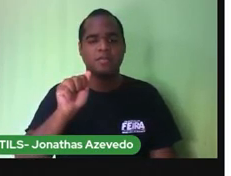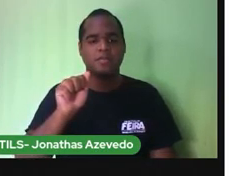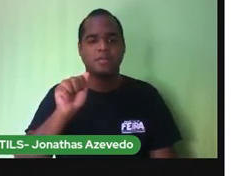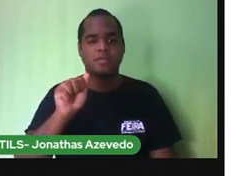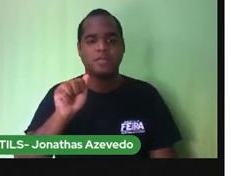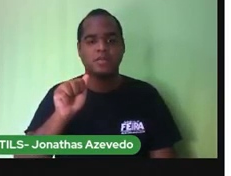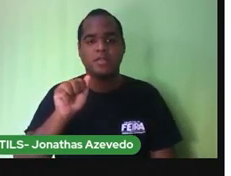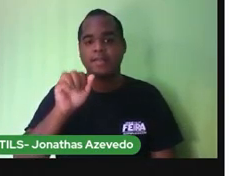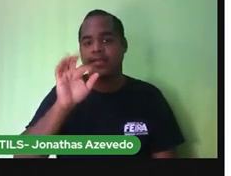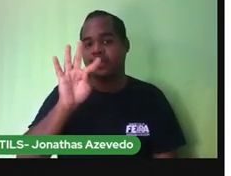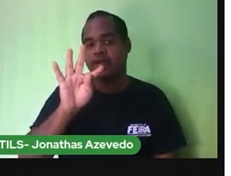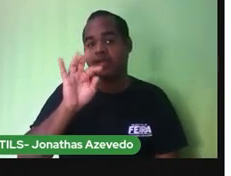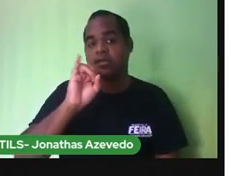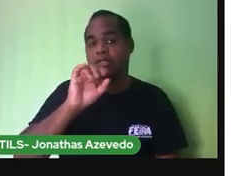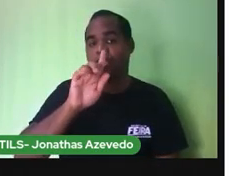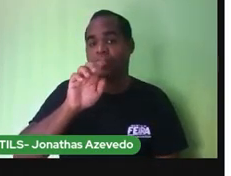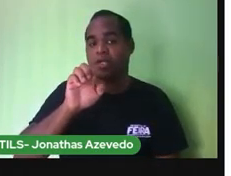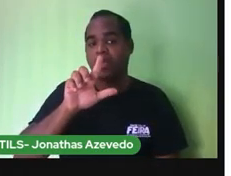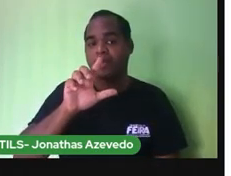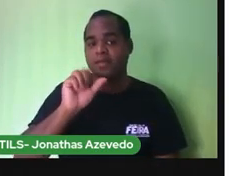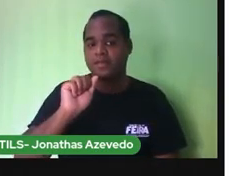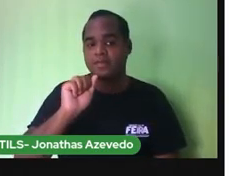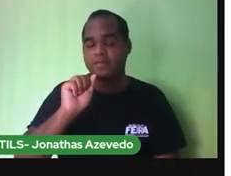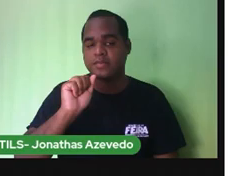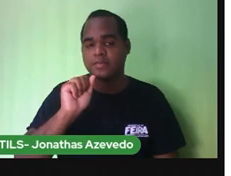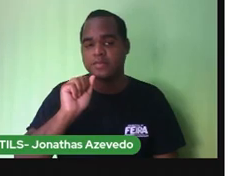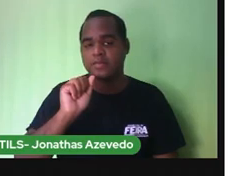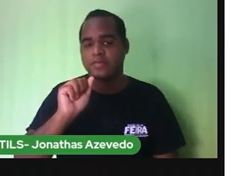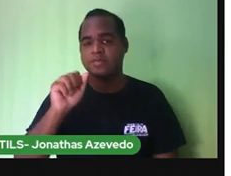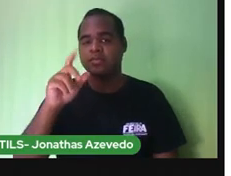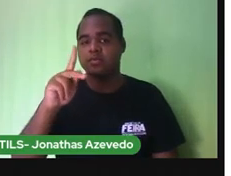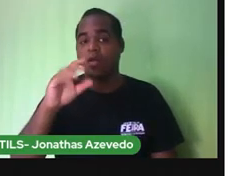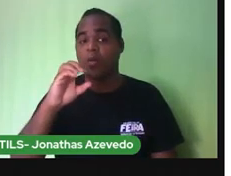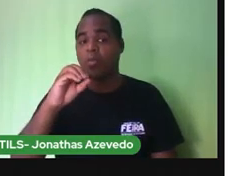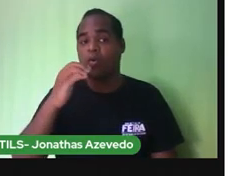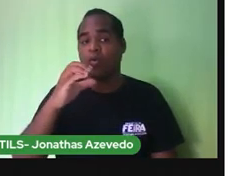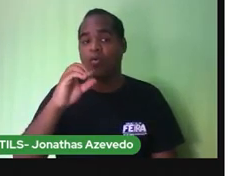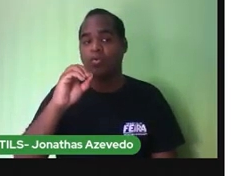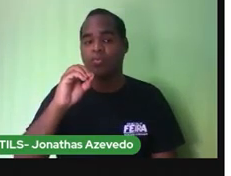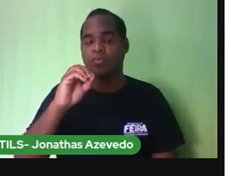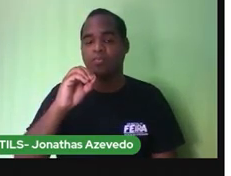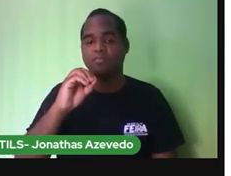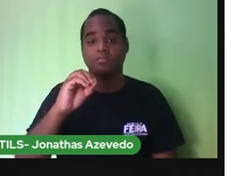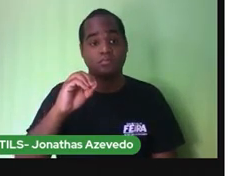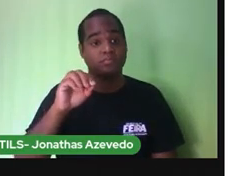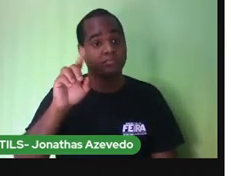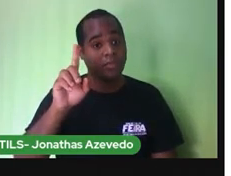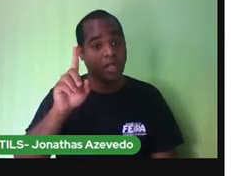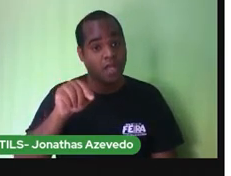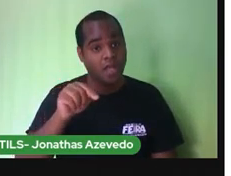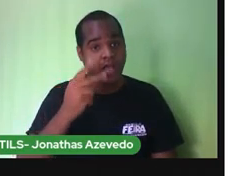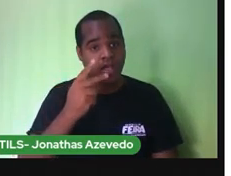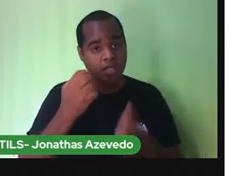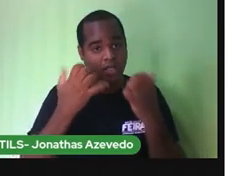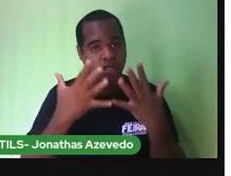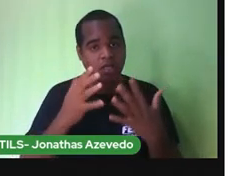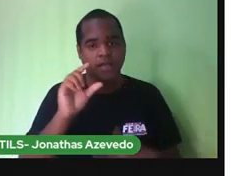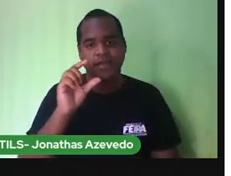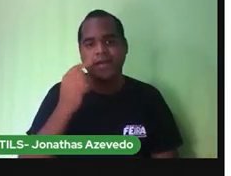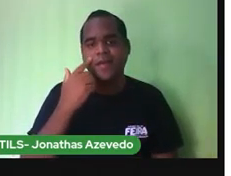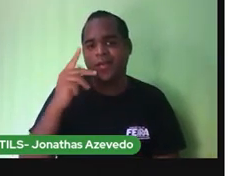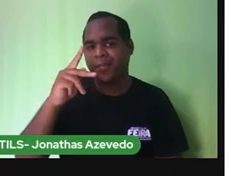a Gisela eu posso esse que